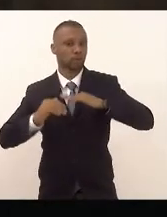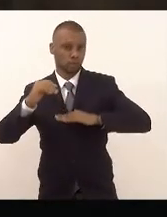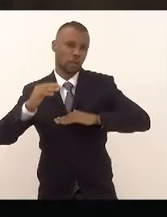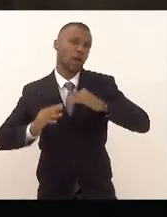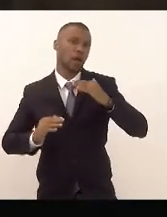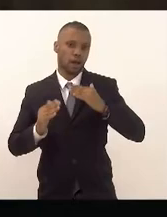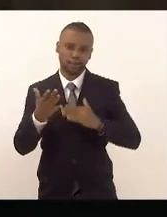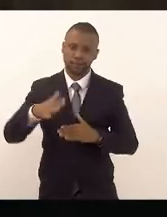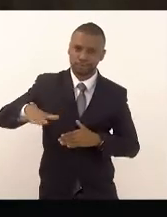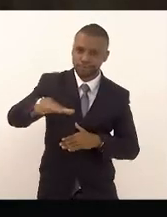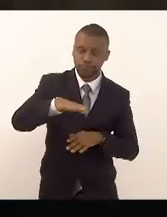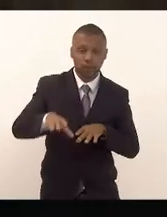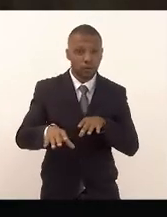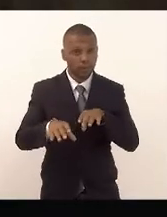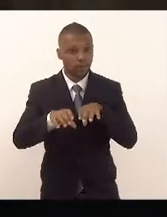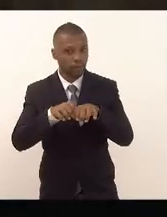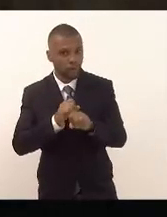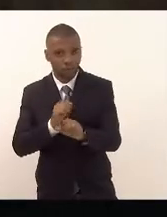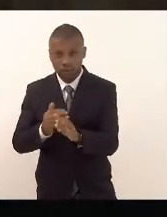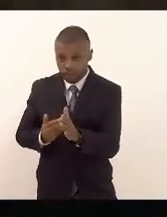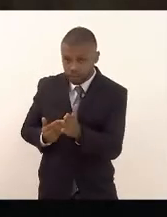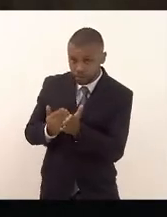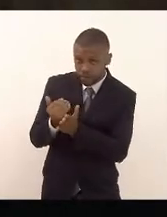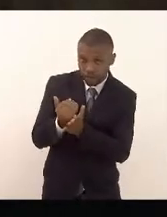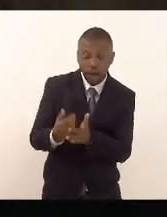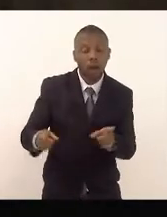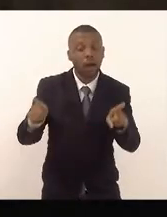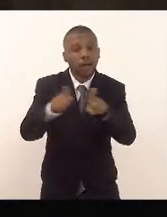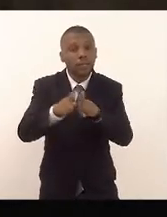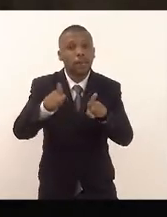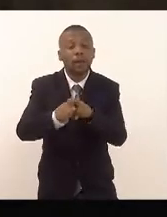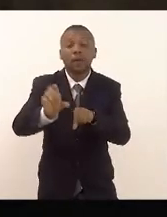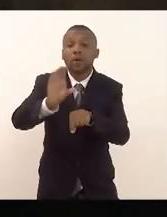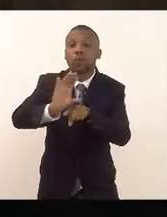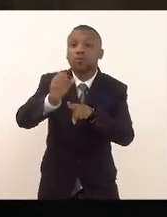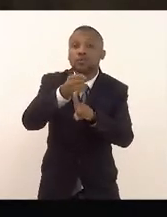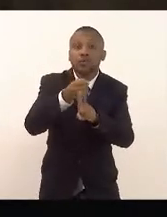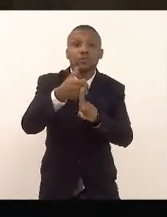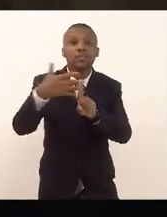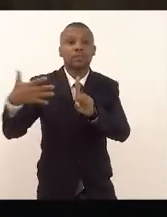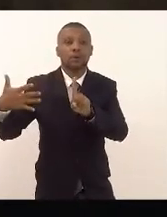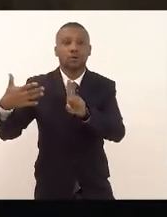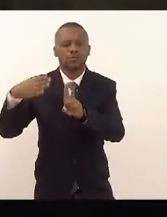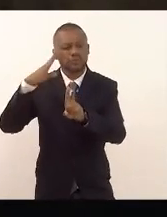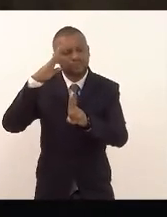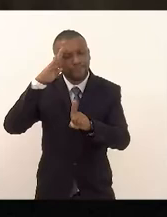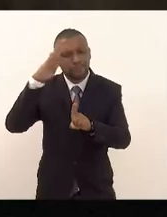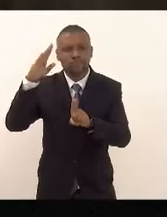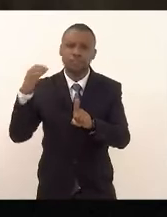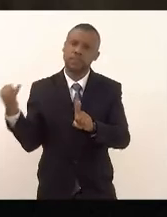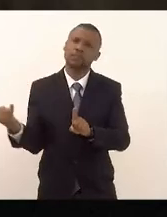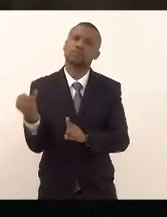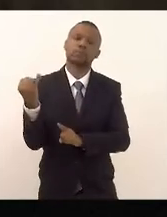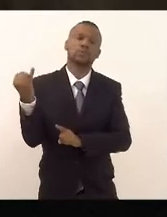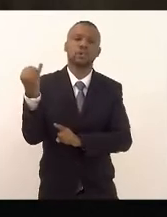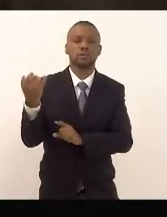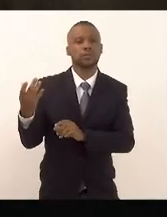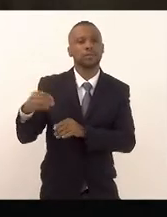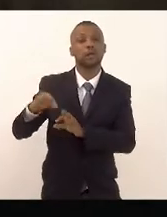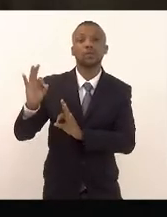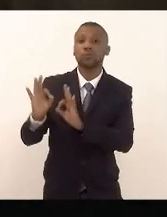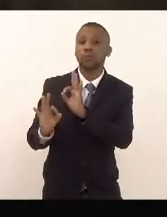profissional, formação inicial e continuada. Esse, para mim, é o ponto mais importante do projeto, que não é